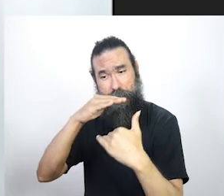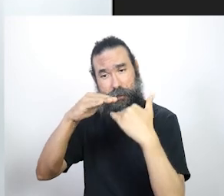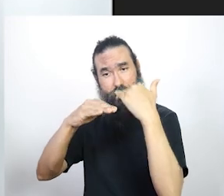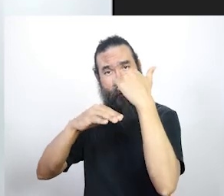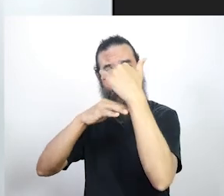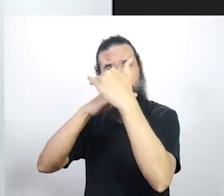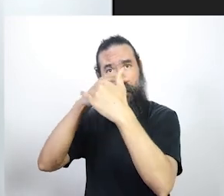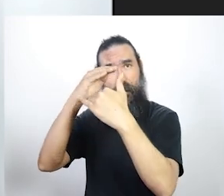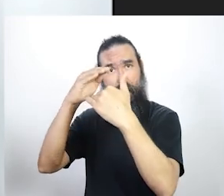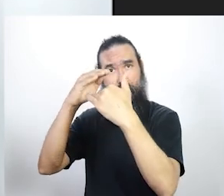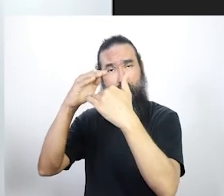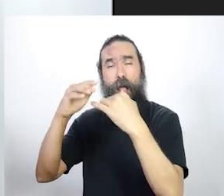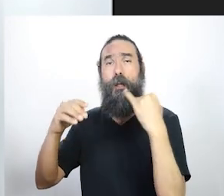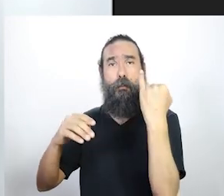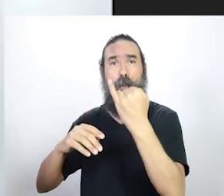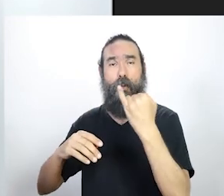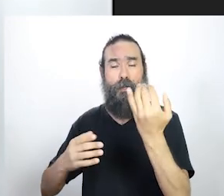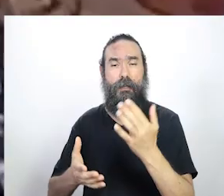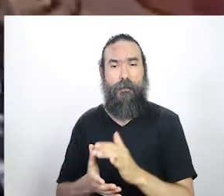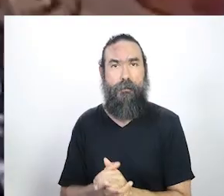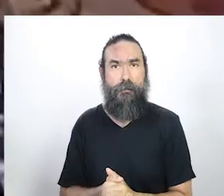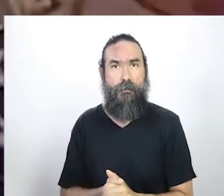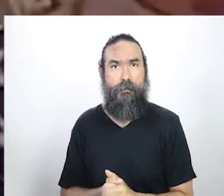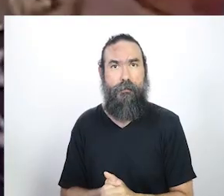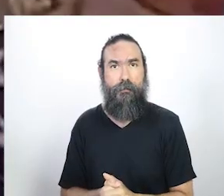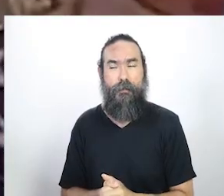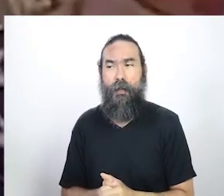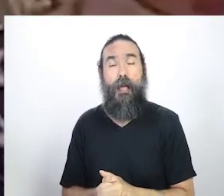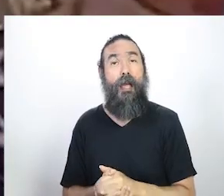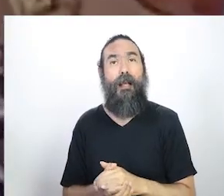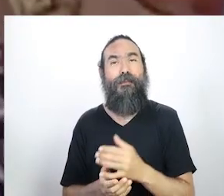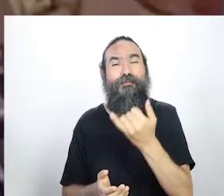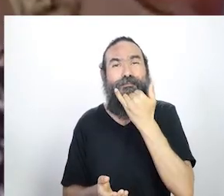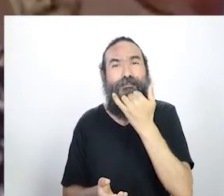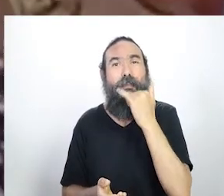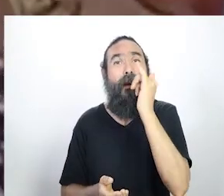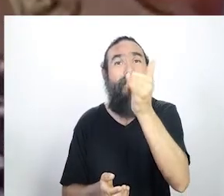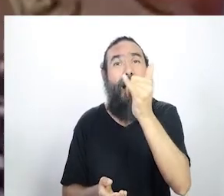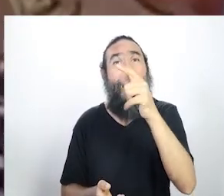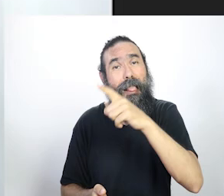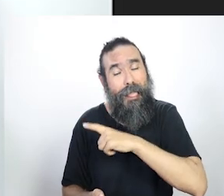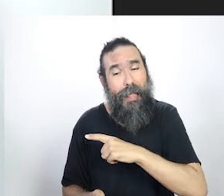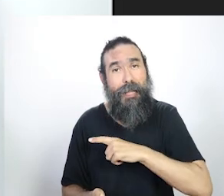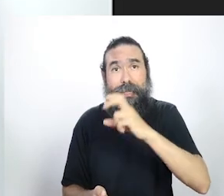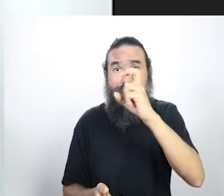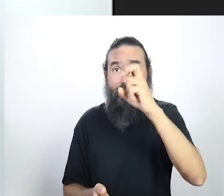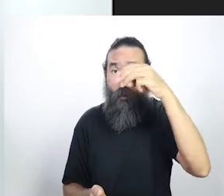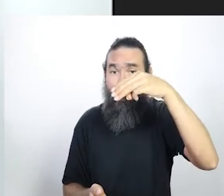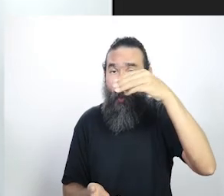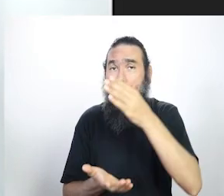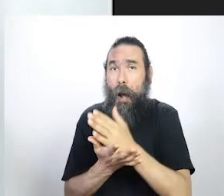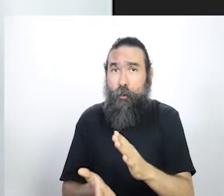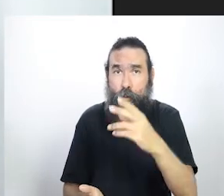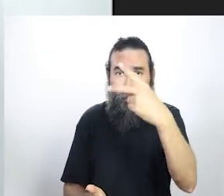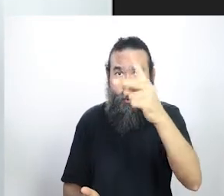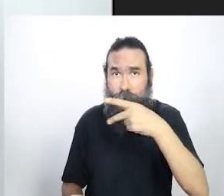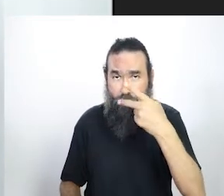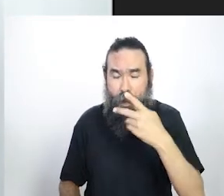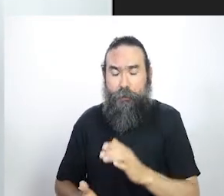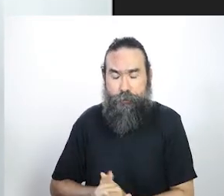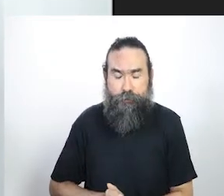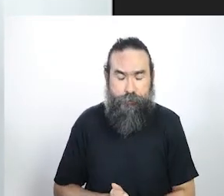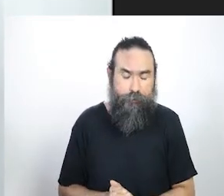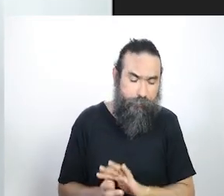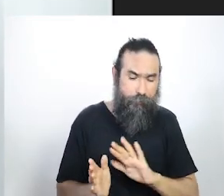Oi? Tem mais 5 minutos. Ah, sim. Não, mas a